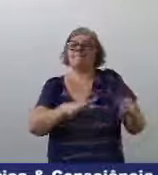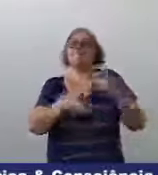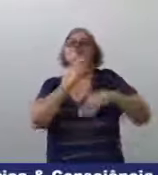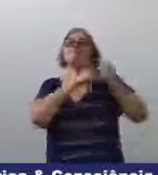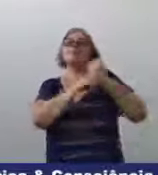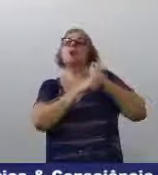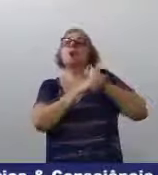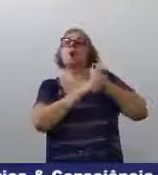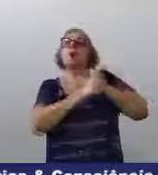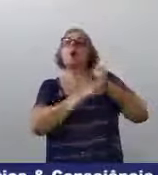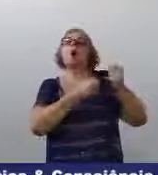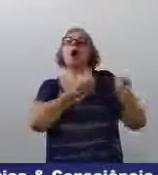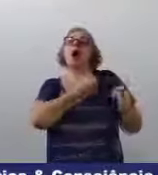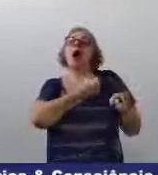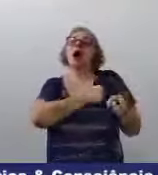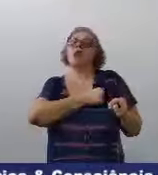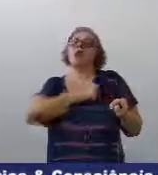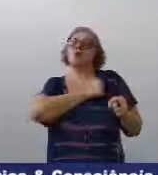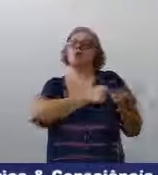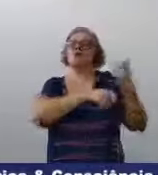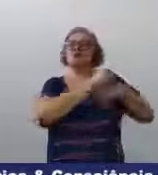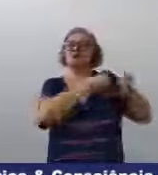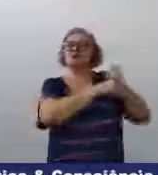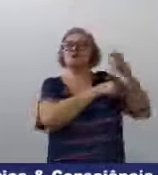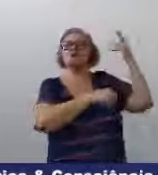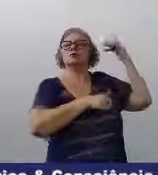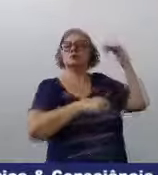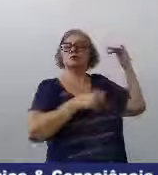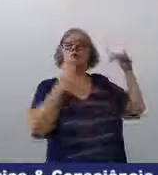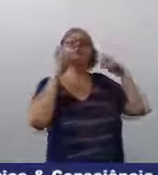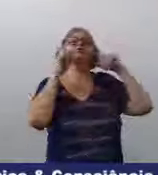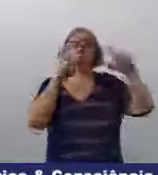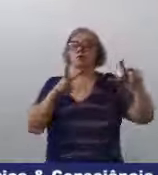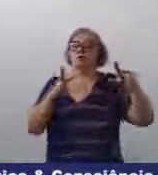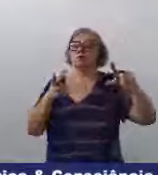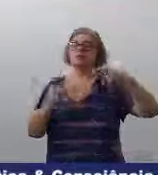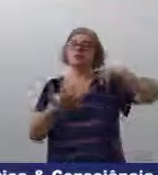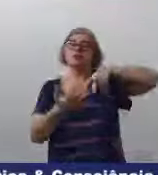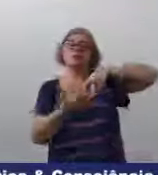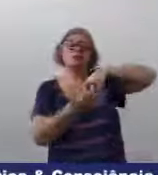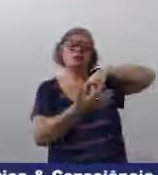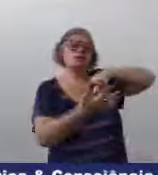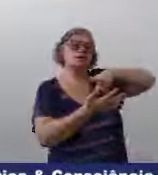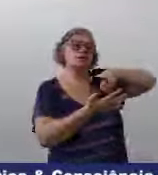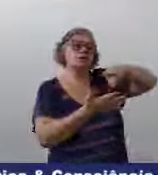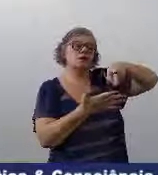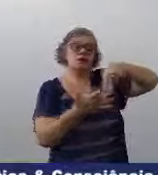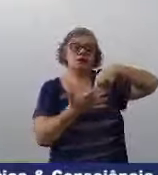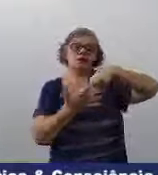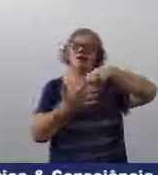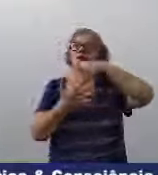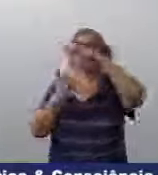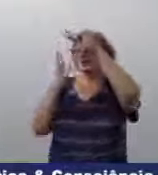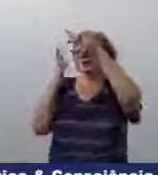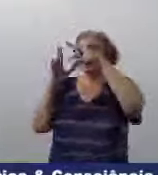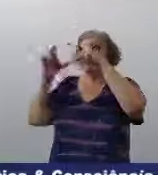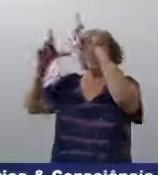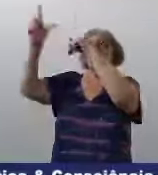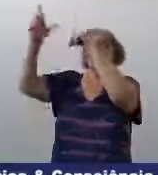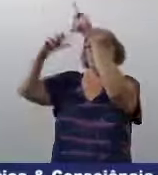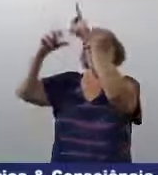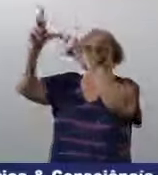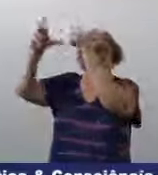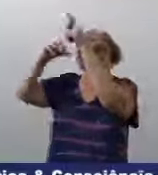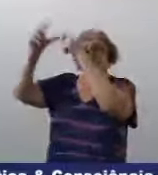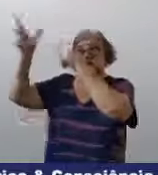fantásticas. Em agosto do ano passado, foi observado um balé extraordinário de uma